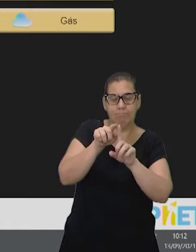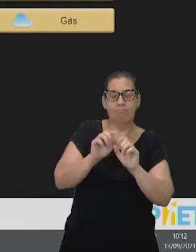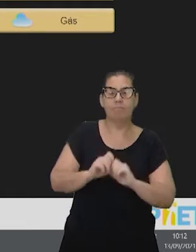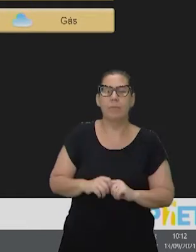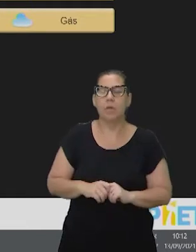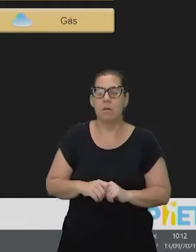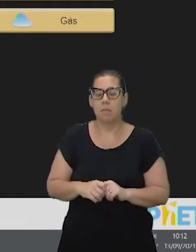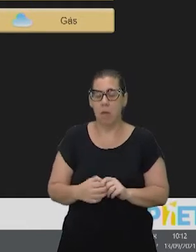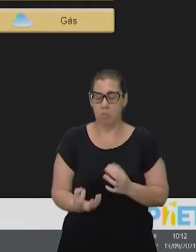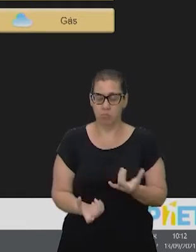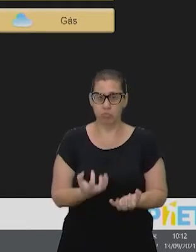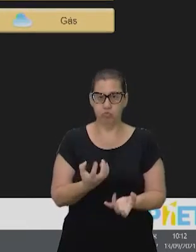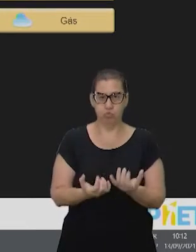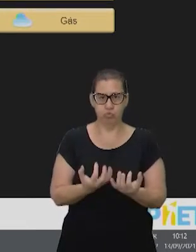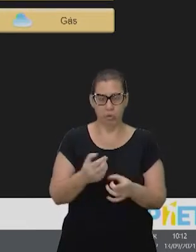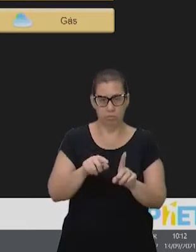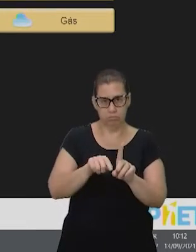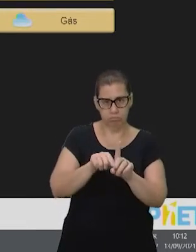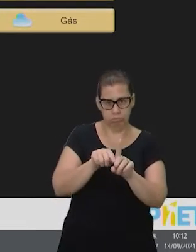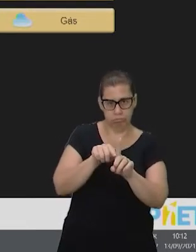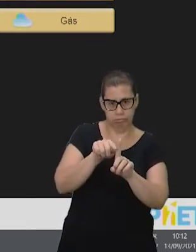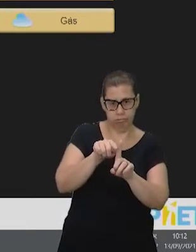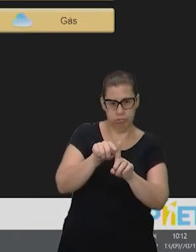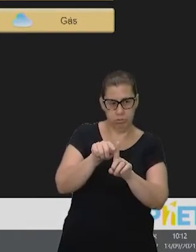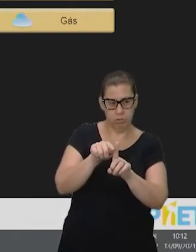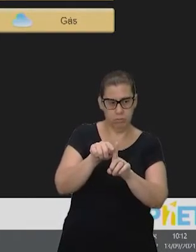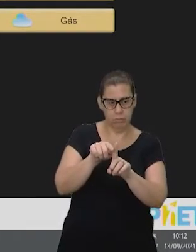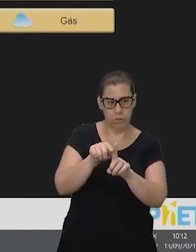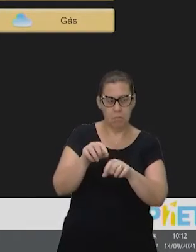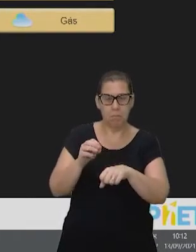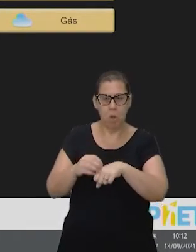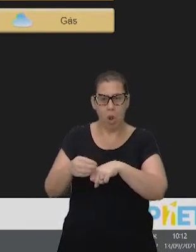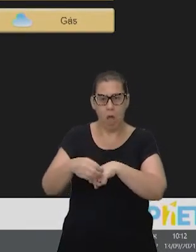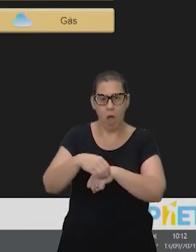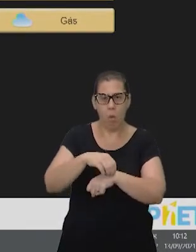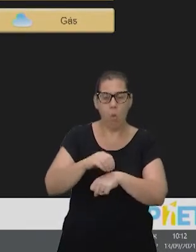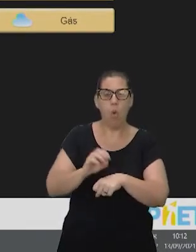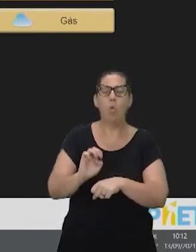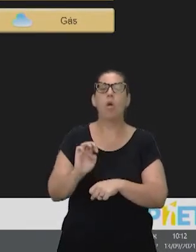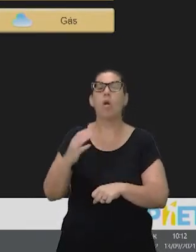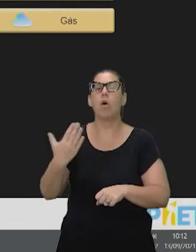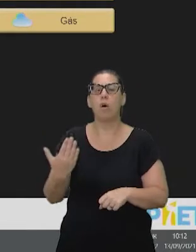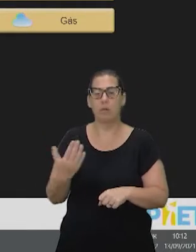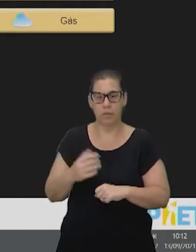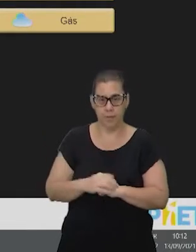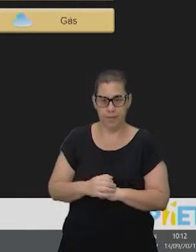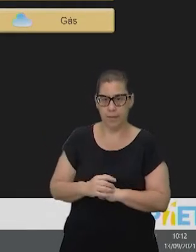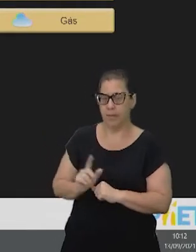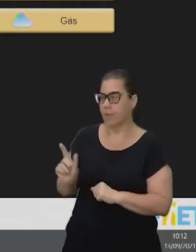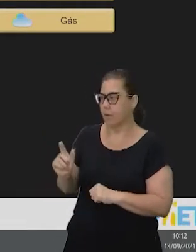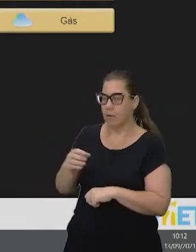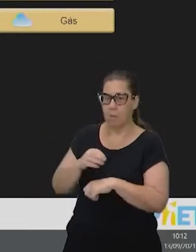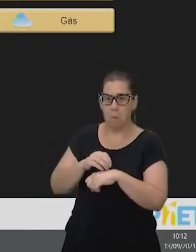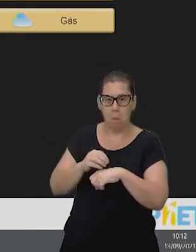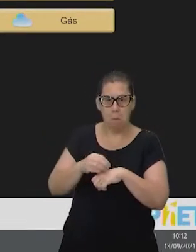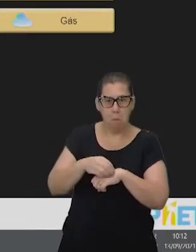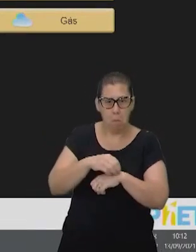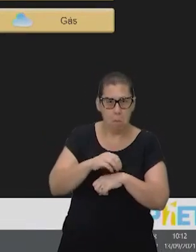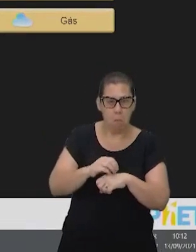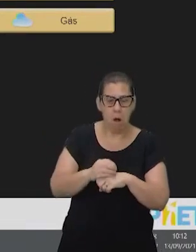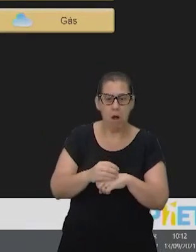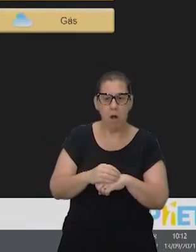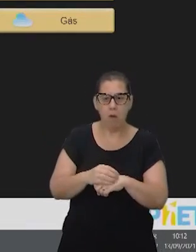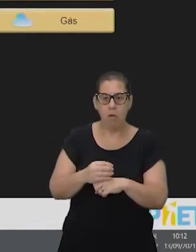um pouquinho de calor para as moléculas. Vamos ver o que acontece. Ó. Aí você está vendo que as moléculas, de repente, elas começam